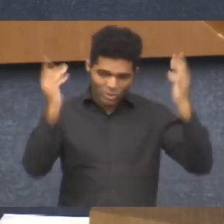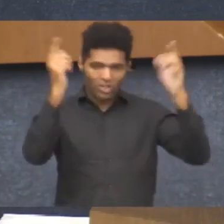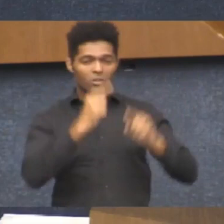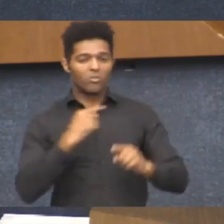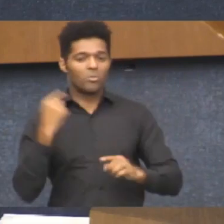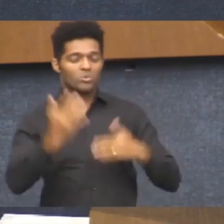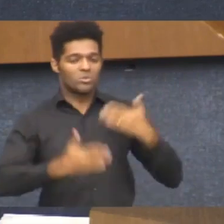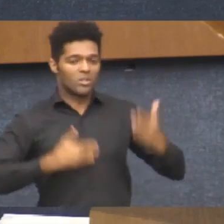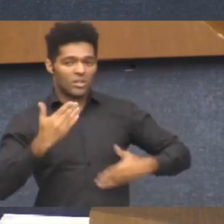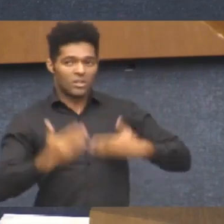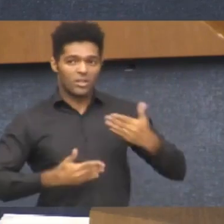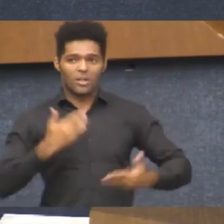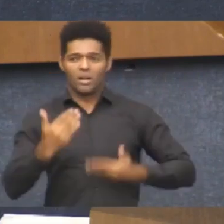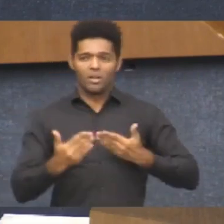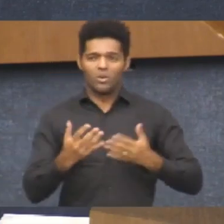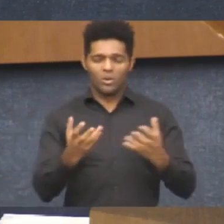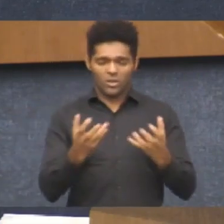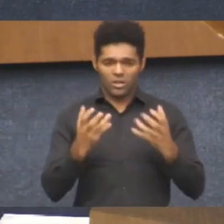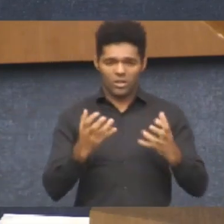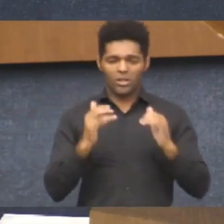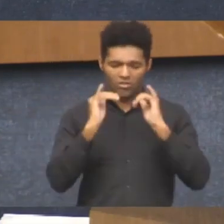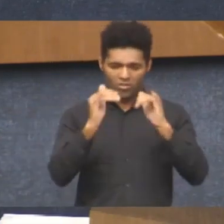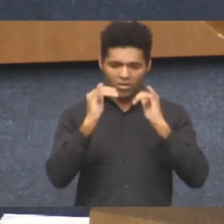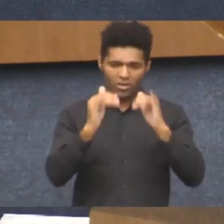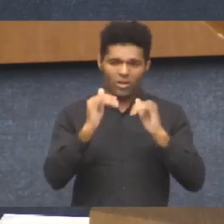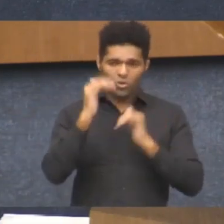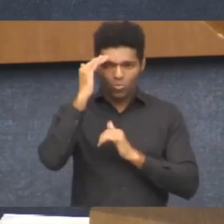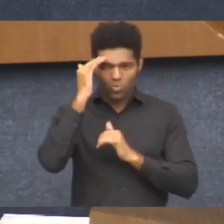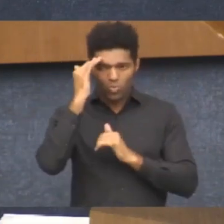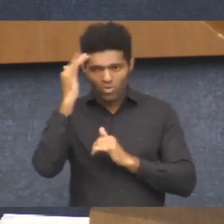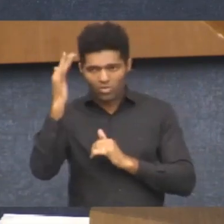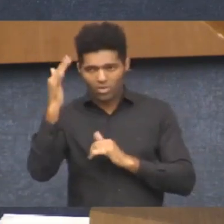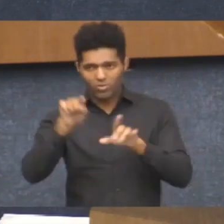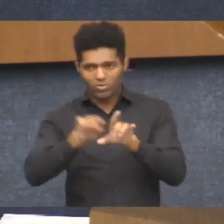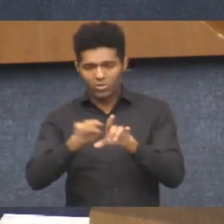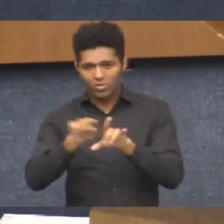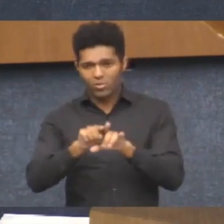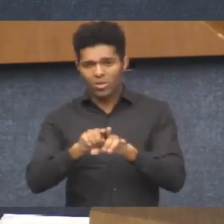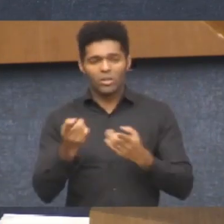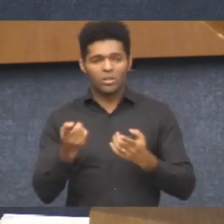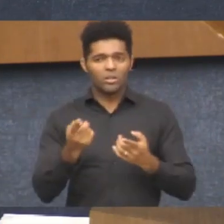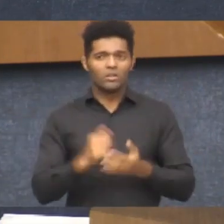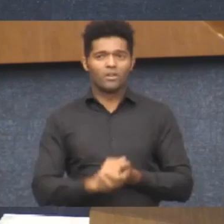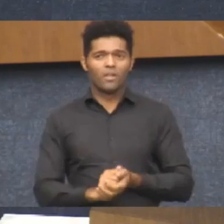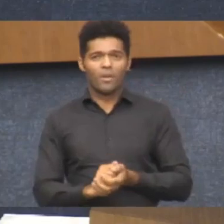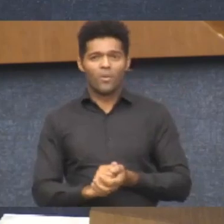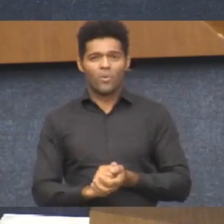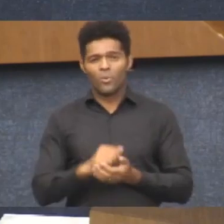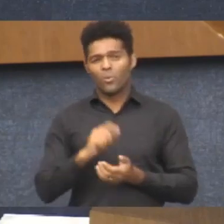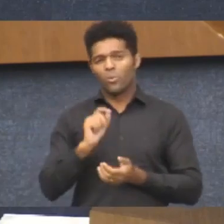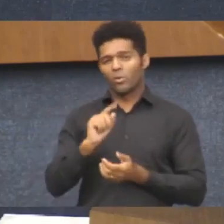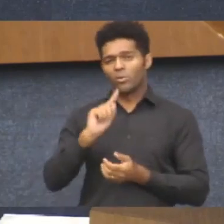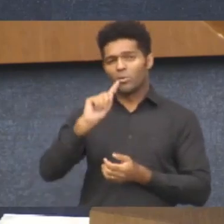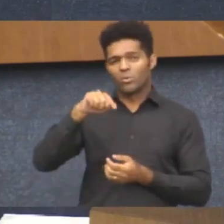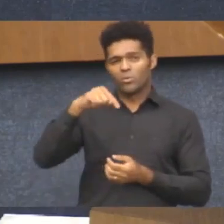propor um último pensamento, mesmo que um desafio, assim. O que a gente faz